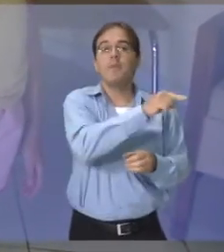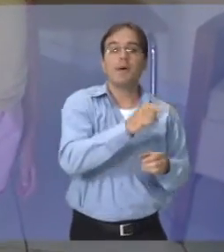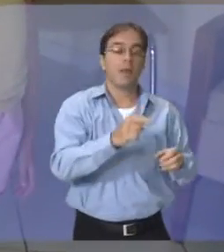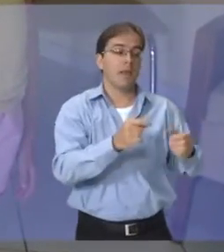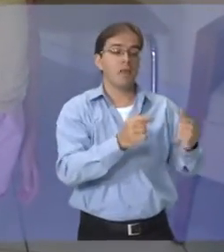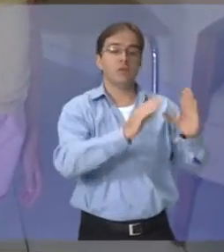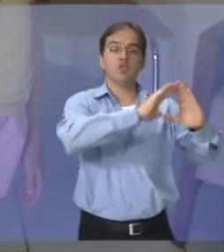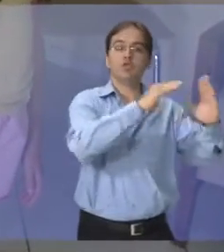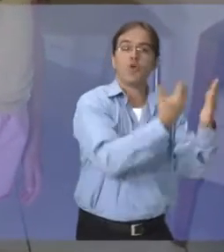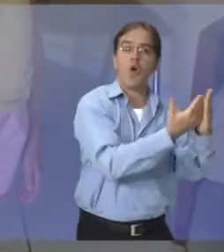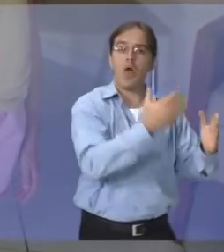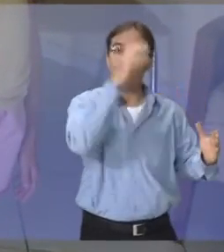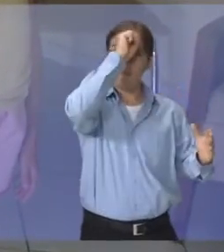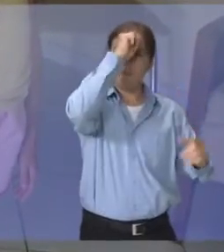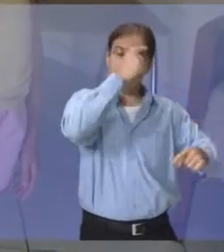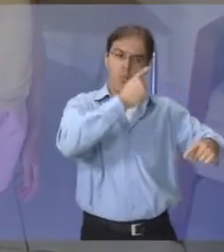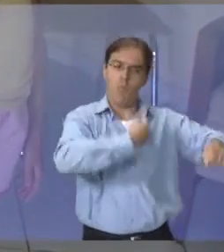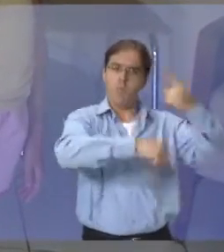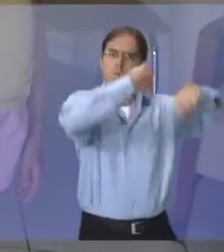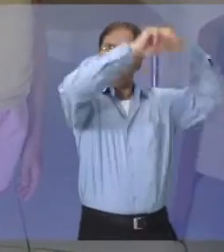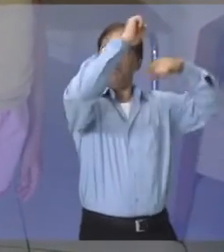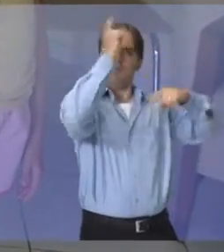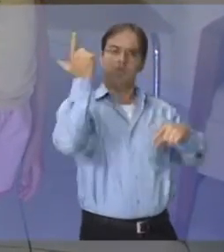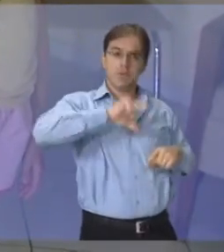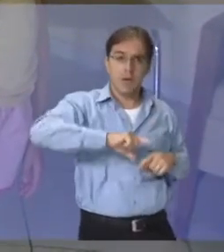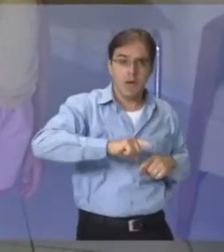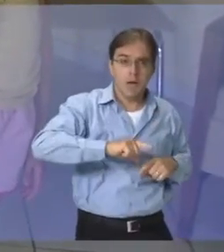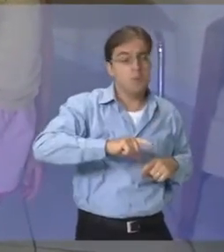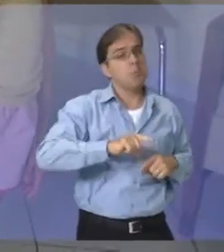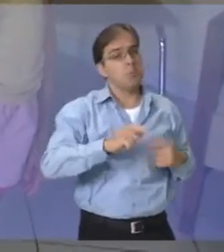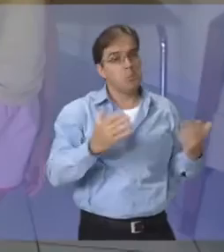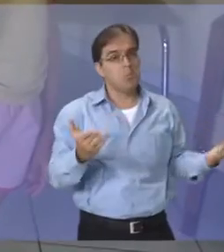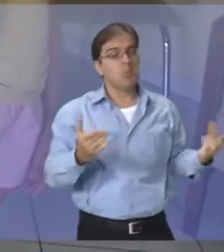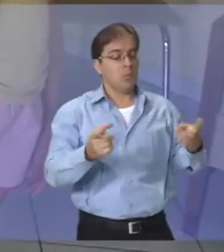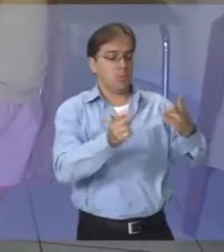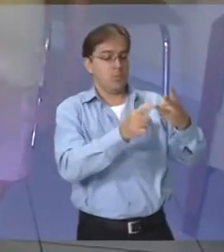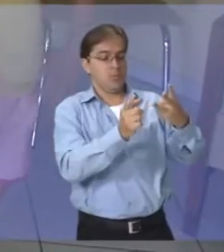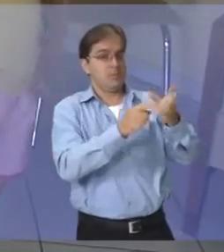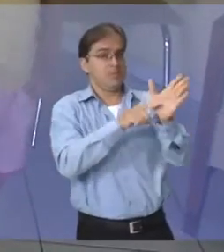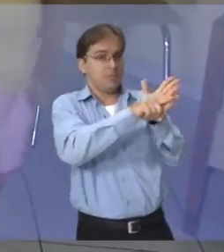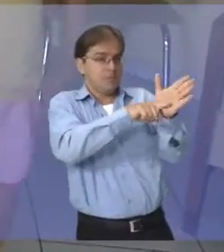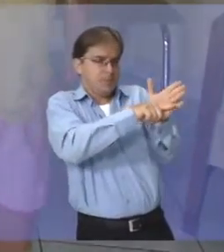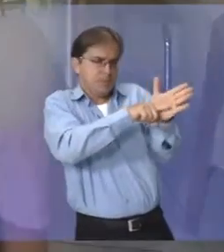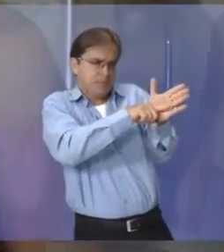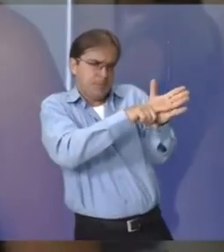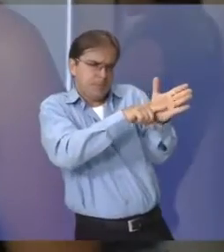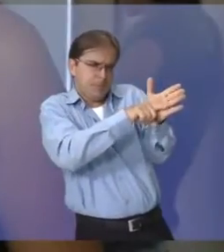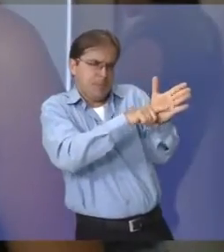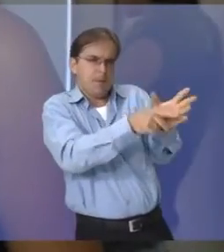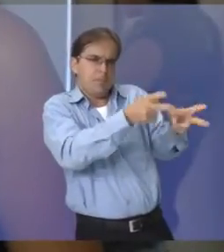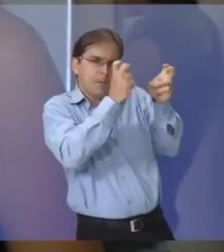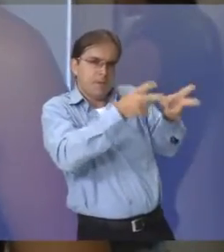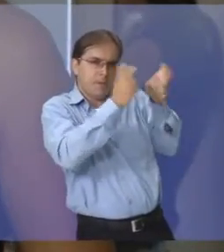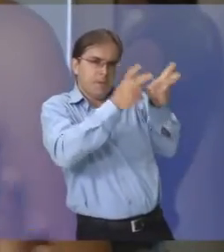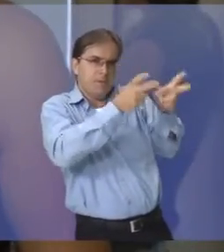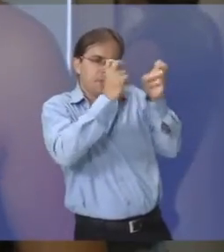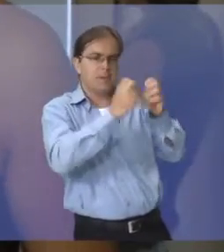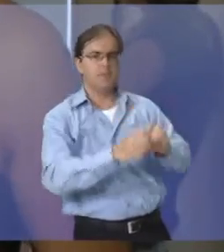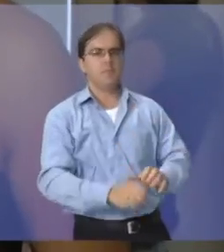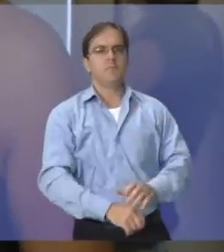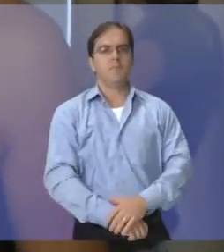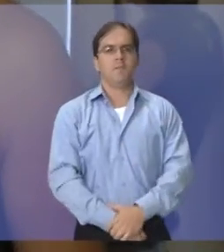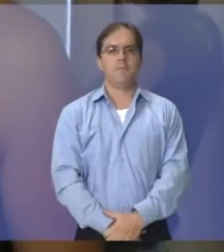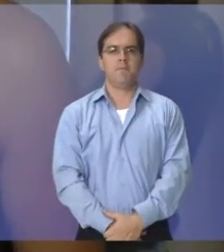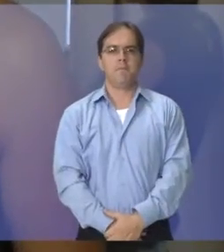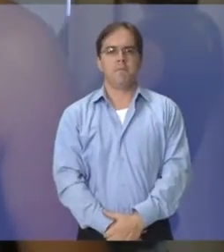na matemática. Então, esse projeto visa fazer esse tipo de investigação. A gente já partiu disso,